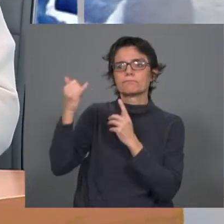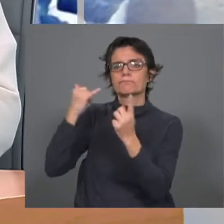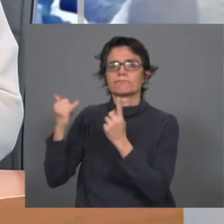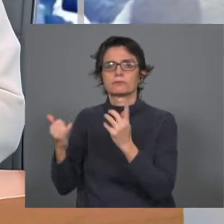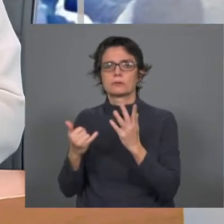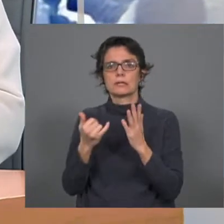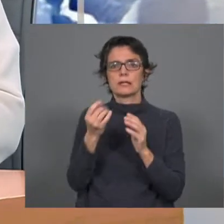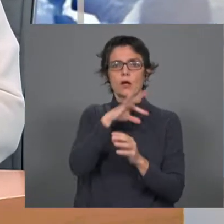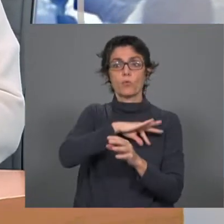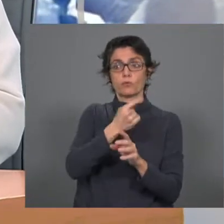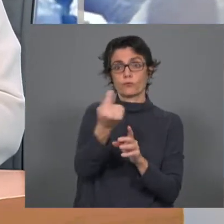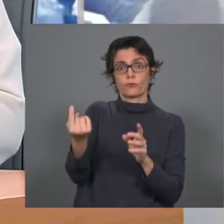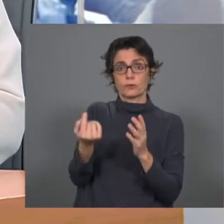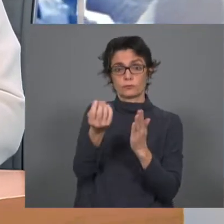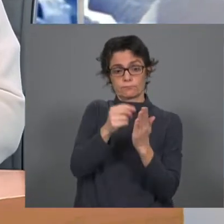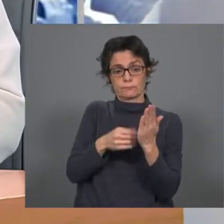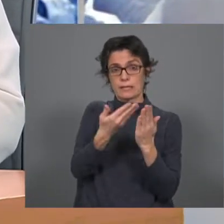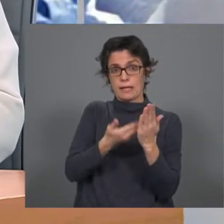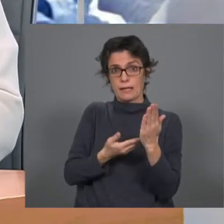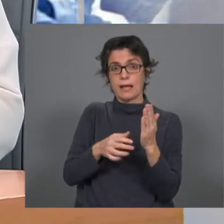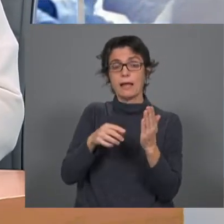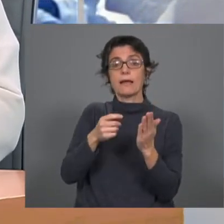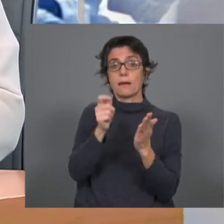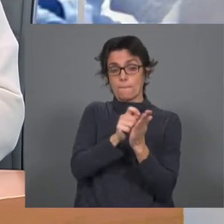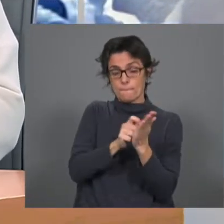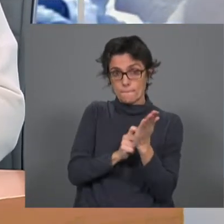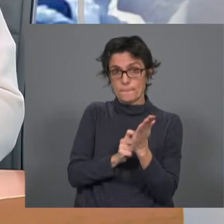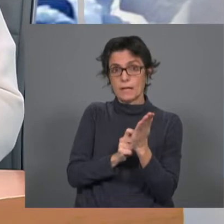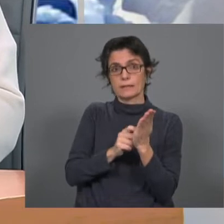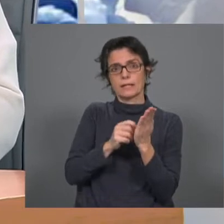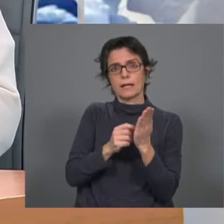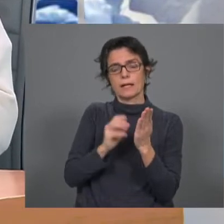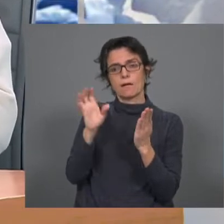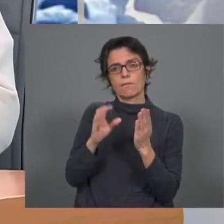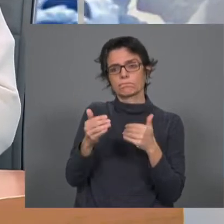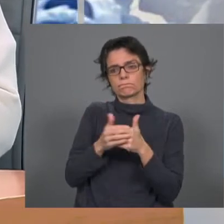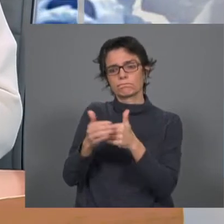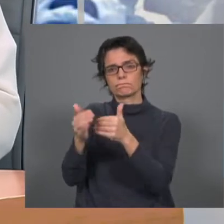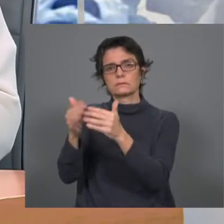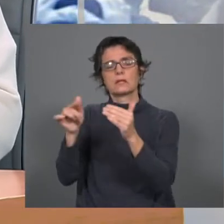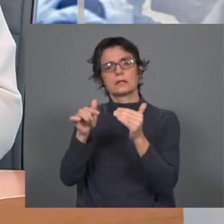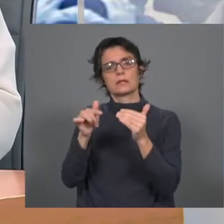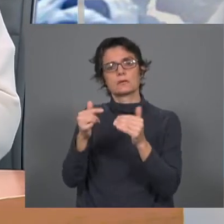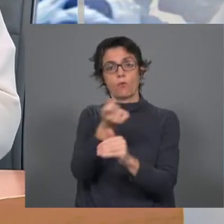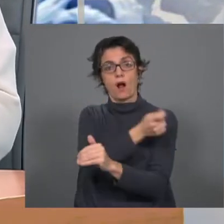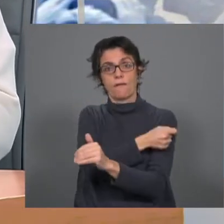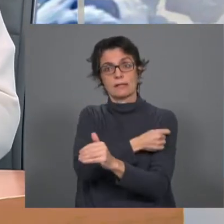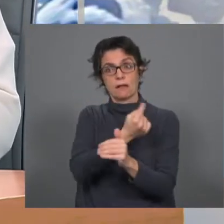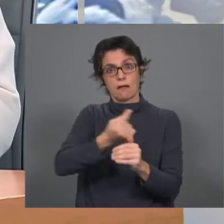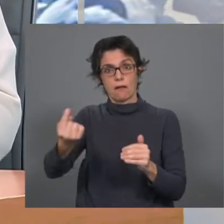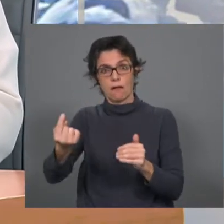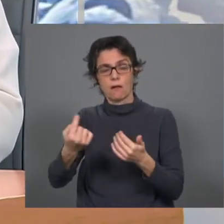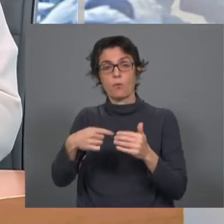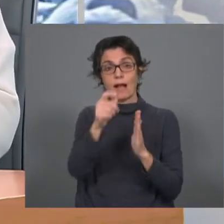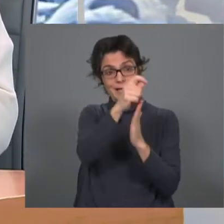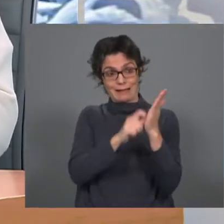profissionais e marcar de forma faseada a vacinação, sendo que essas listas nos hospitais